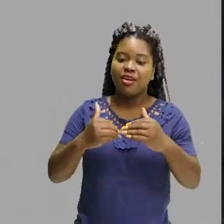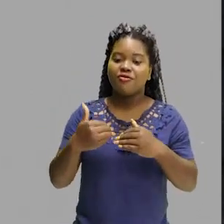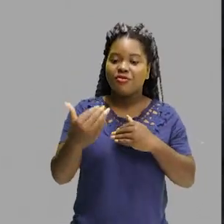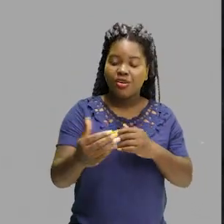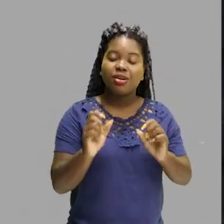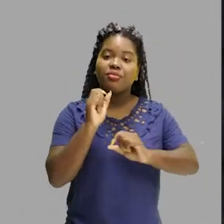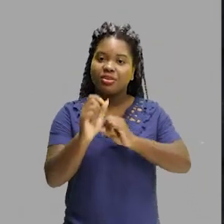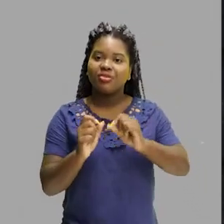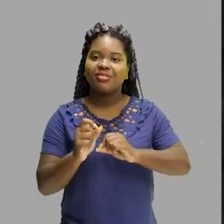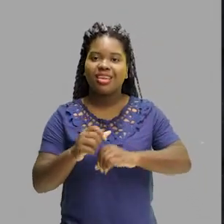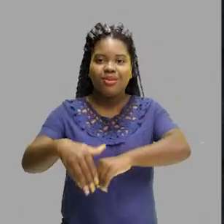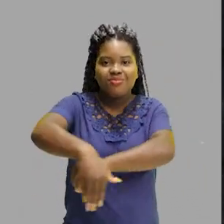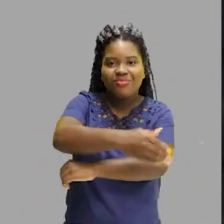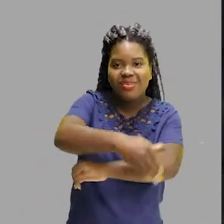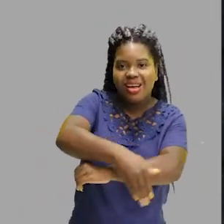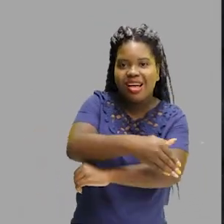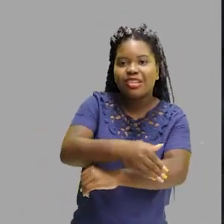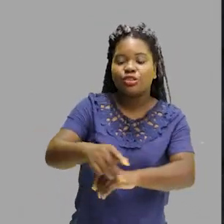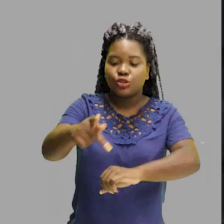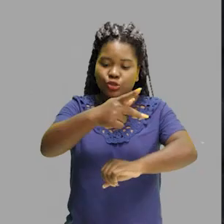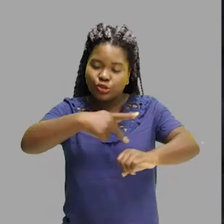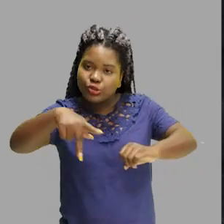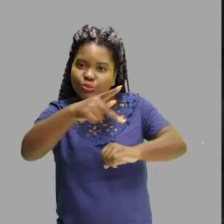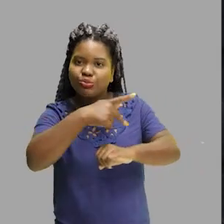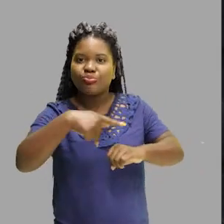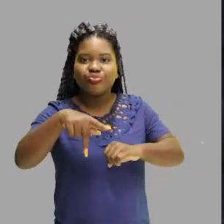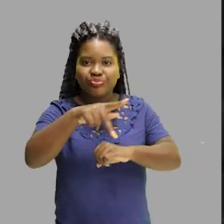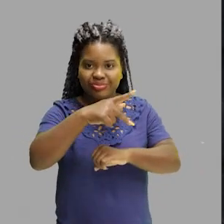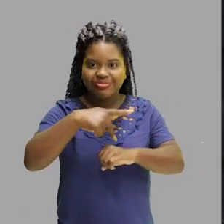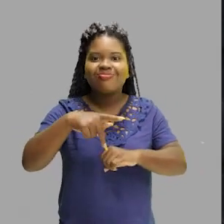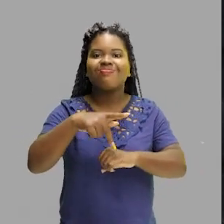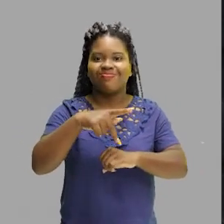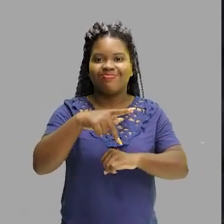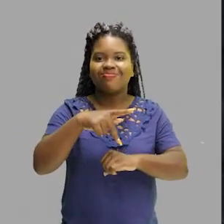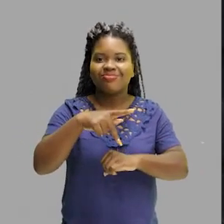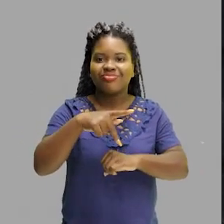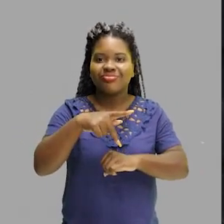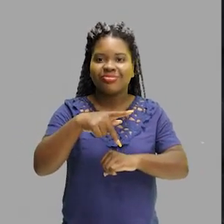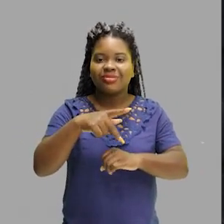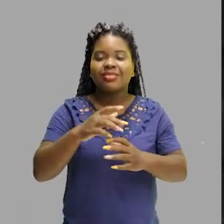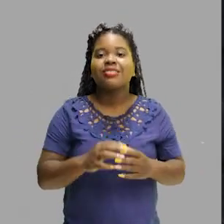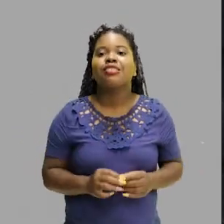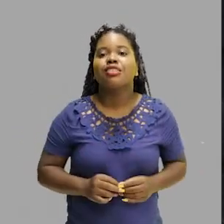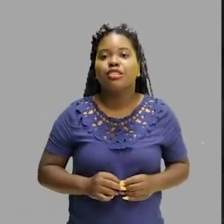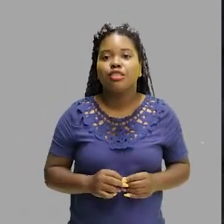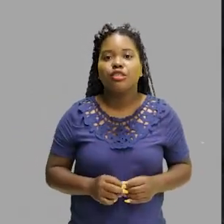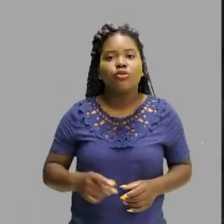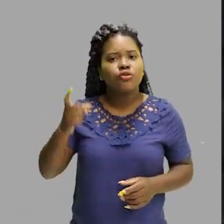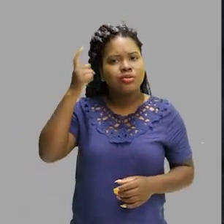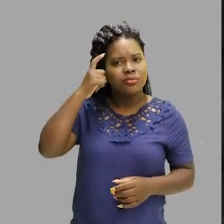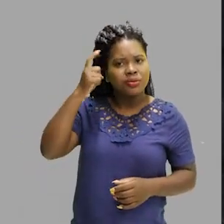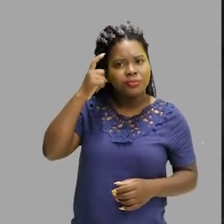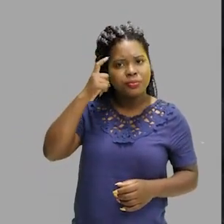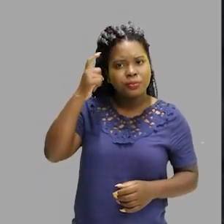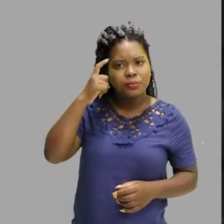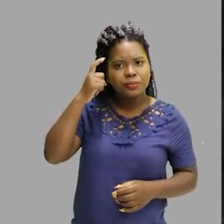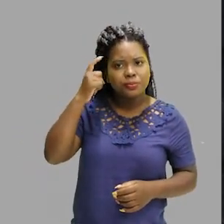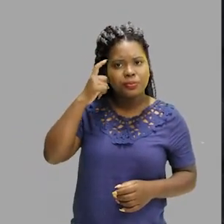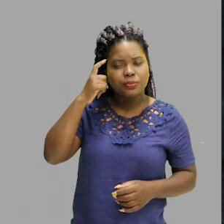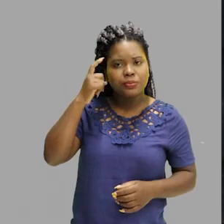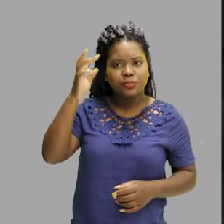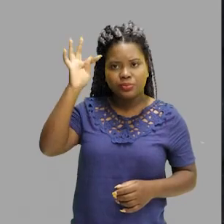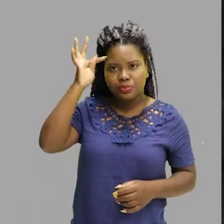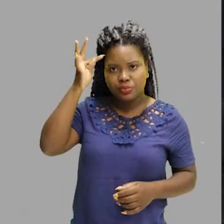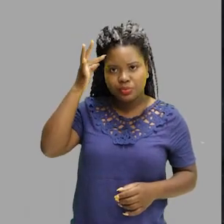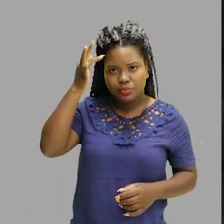Para as ruas, para as praças. Se o vínculo com a igreja está sendo quebrado por conta dos pensamentos e